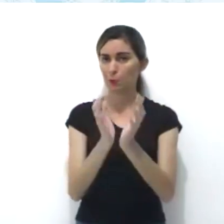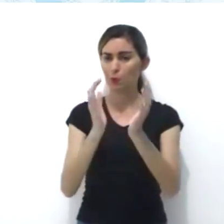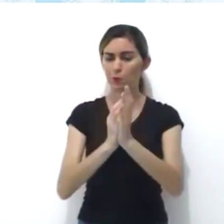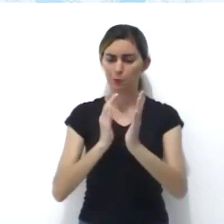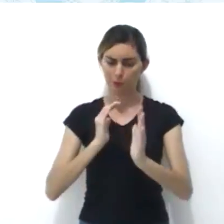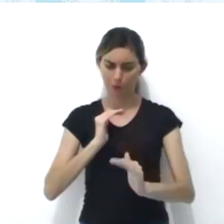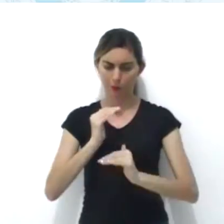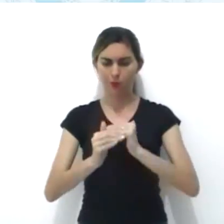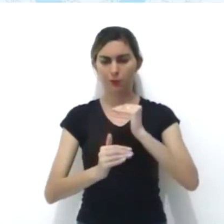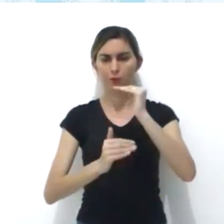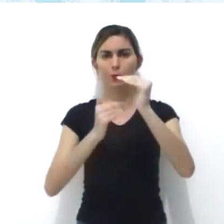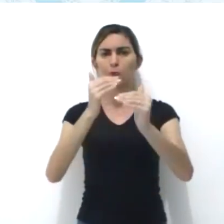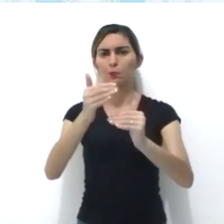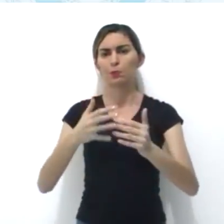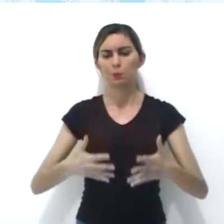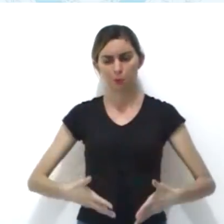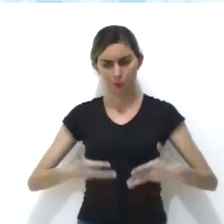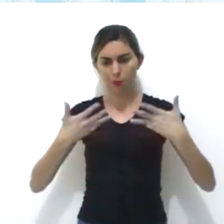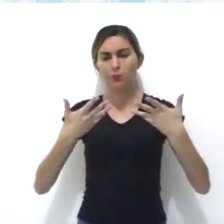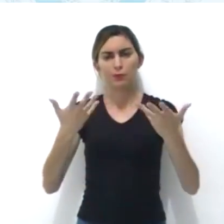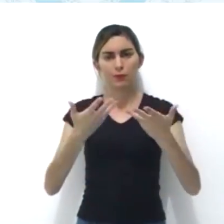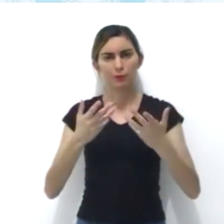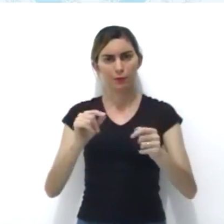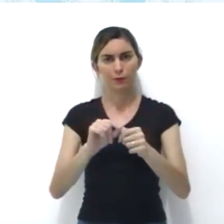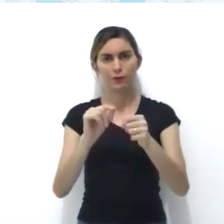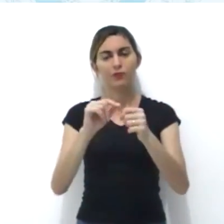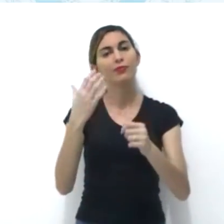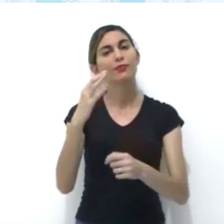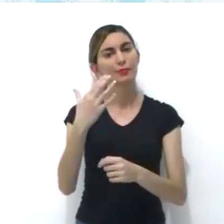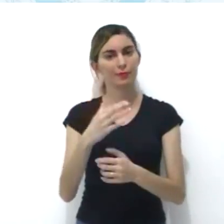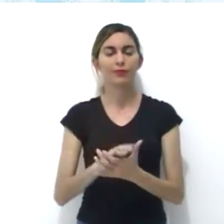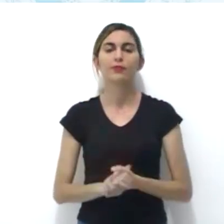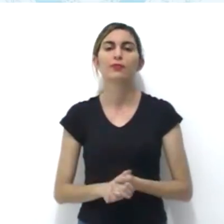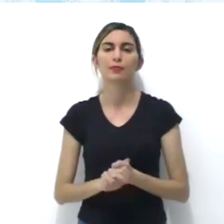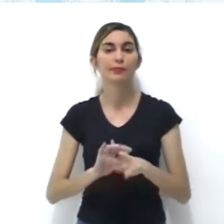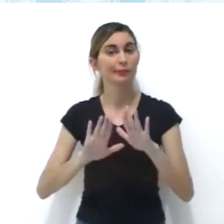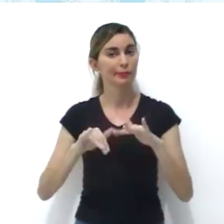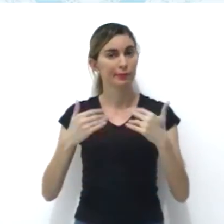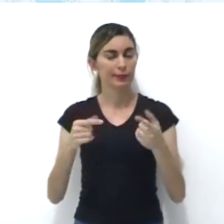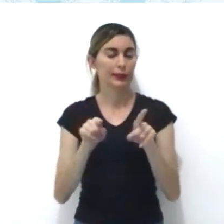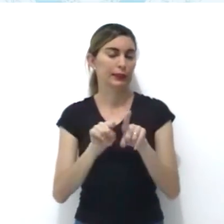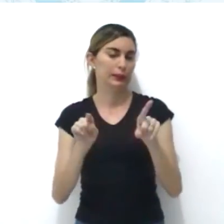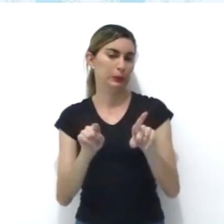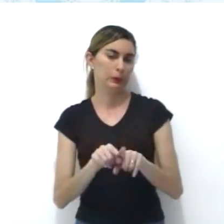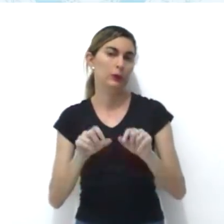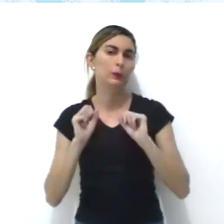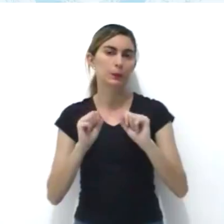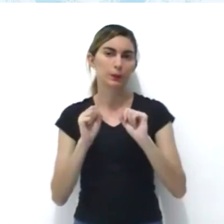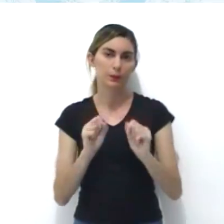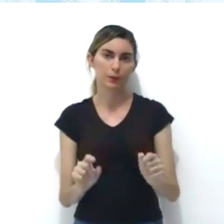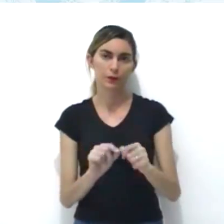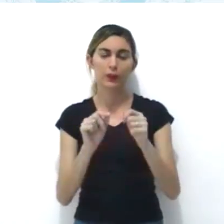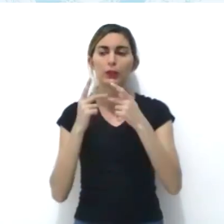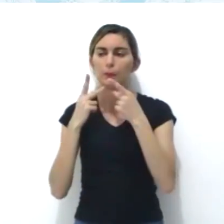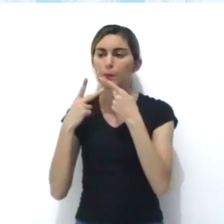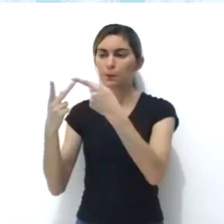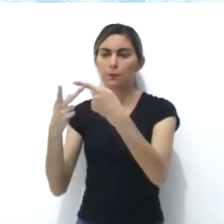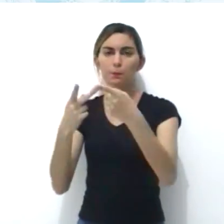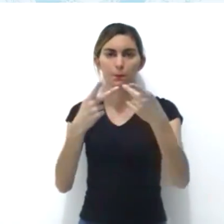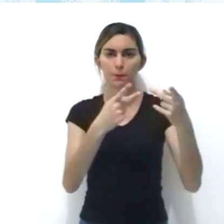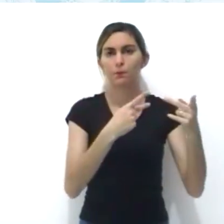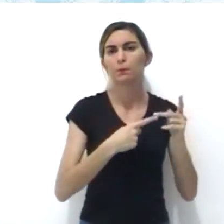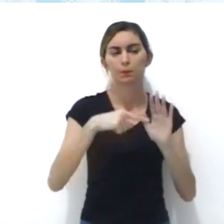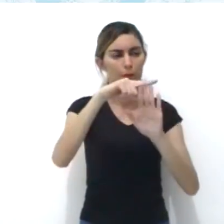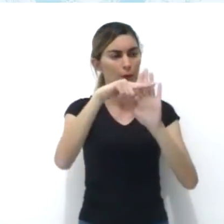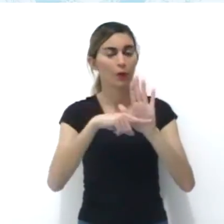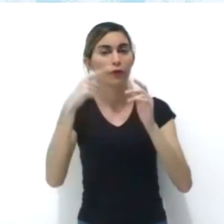vai ter um clube cada vez mais instigado por querer fazer ciências. E também é possível fazer as